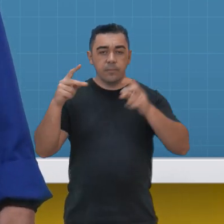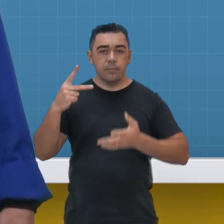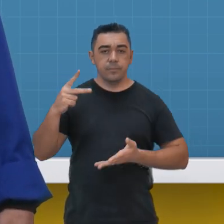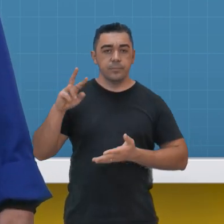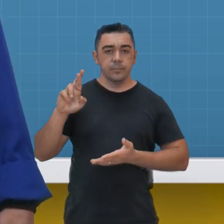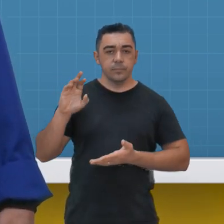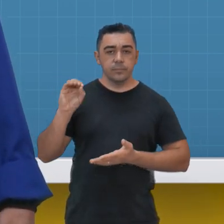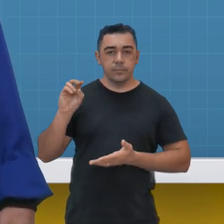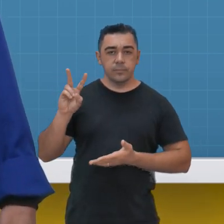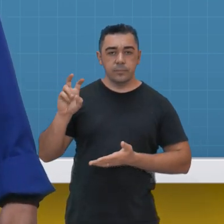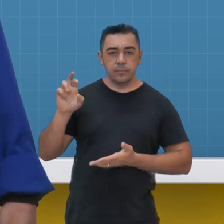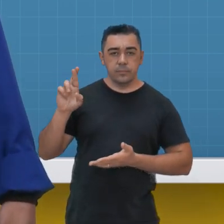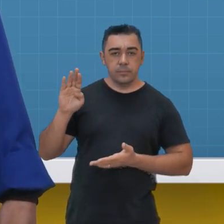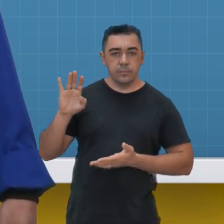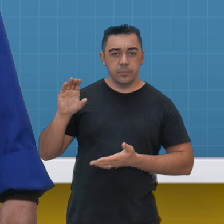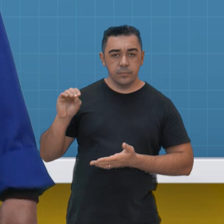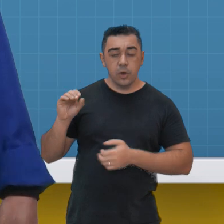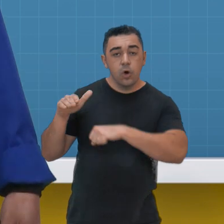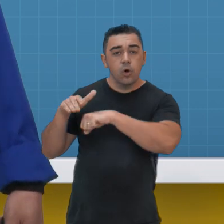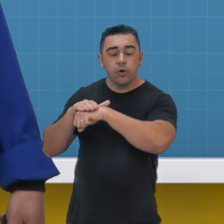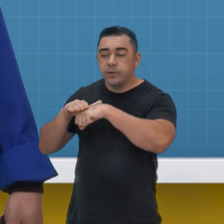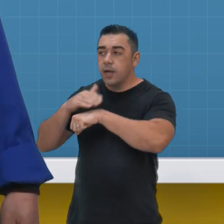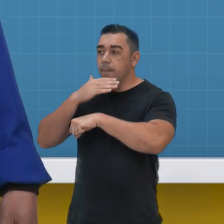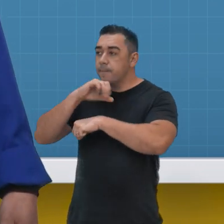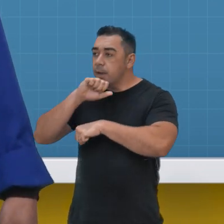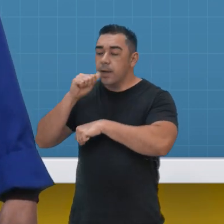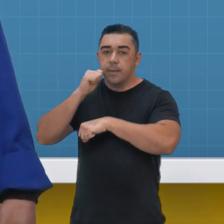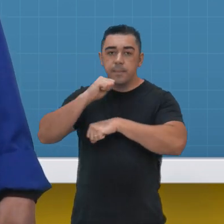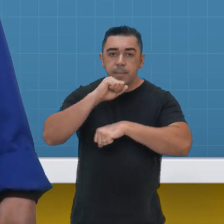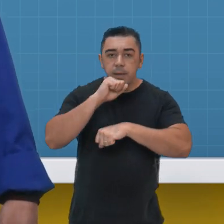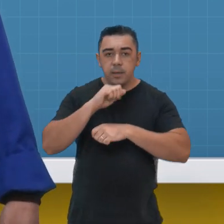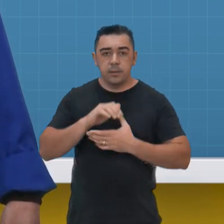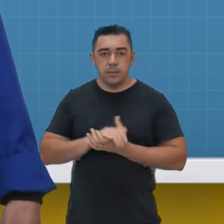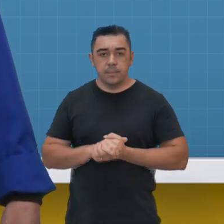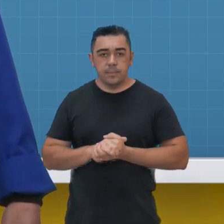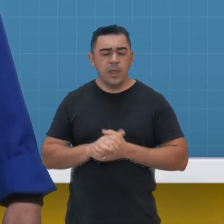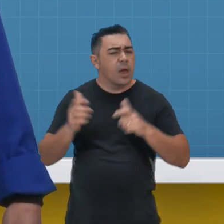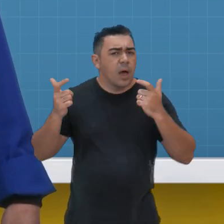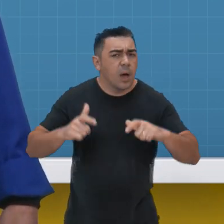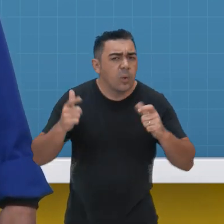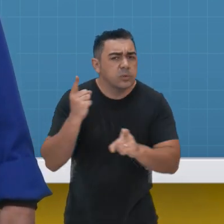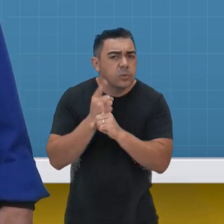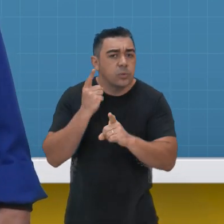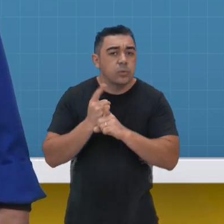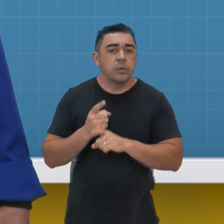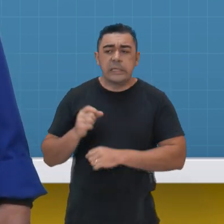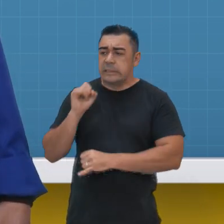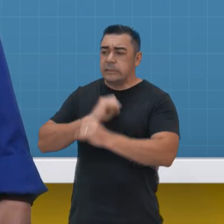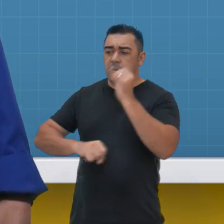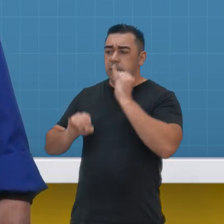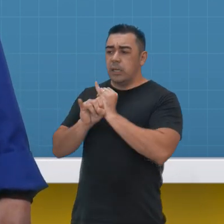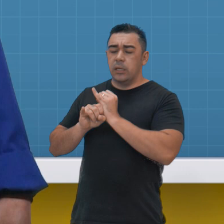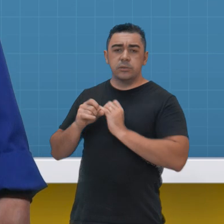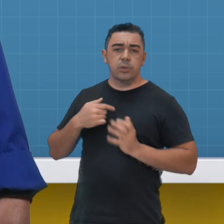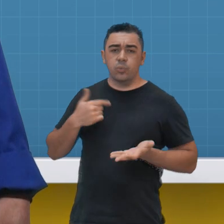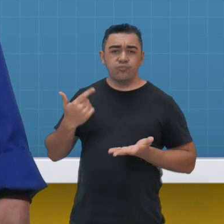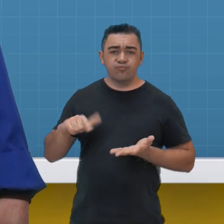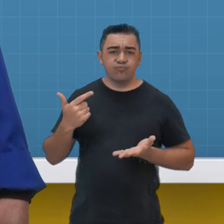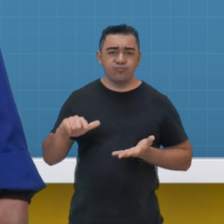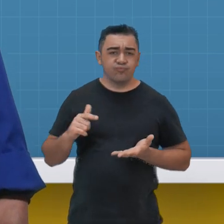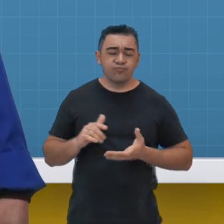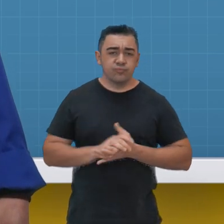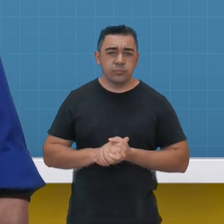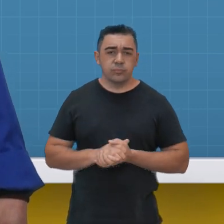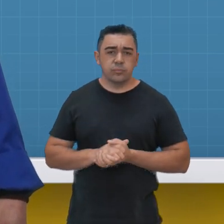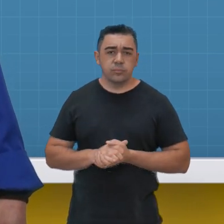sobre eles. Professora, onde que eu vou encontrar? Na internet? Não tenho, professor. Não tem internet